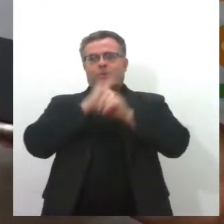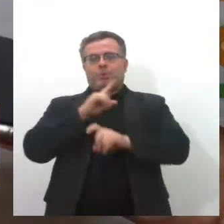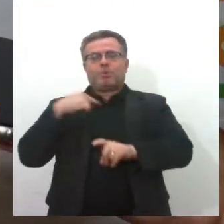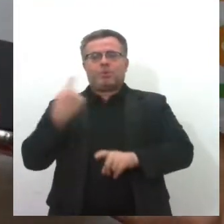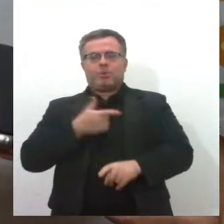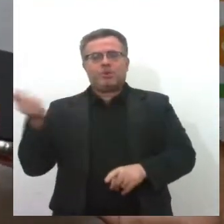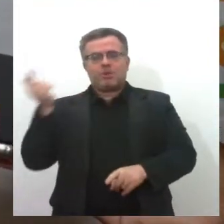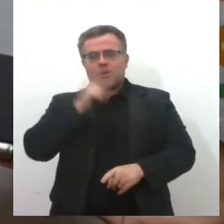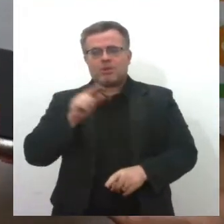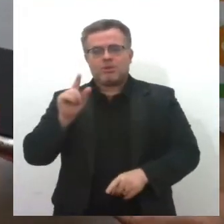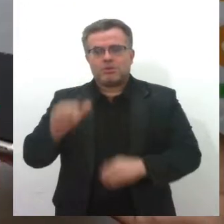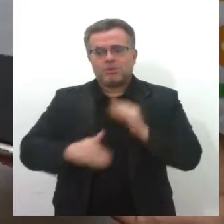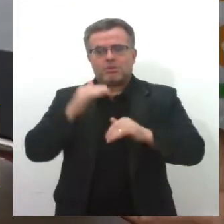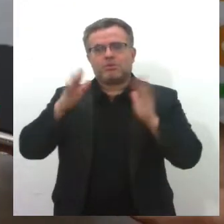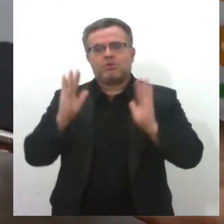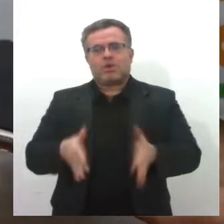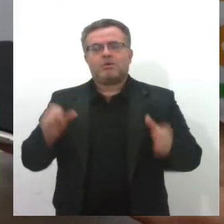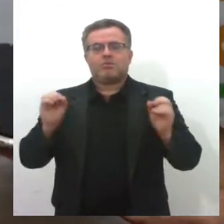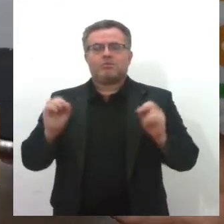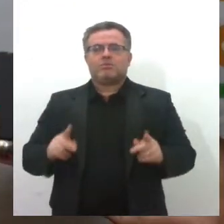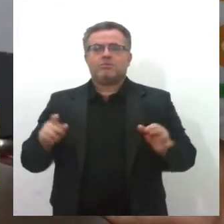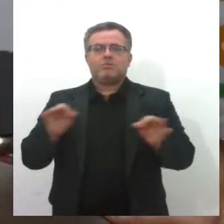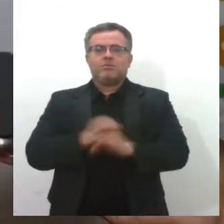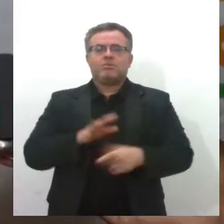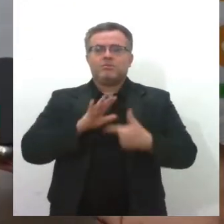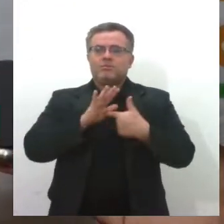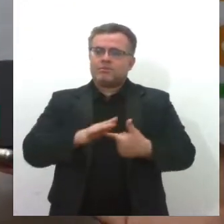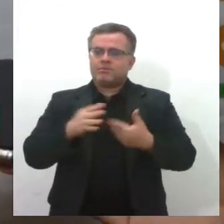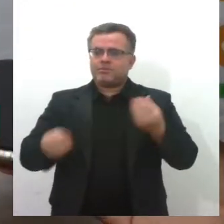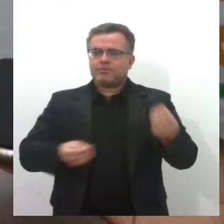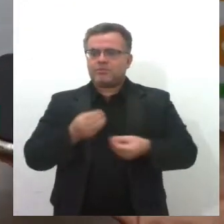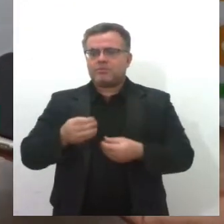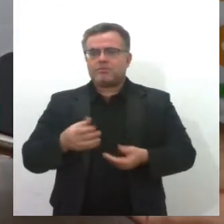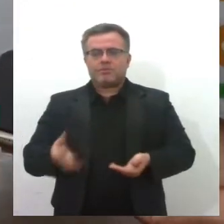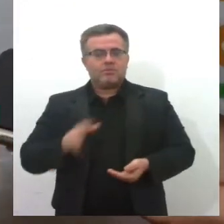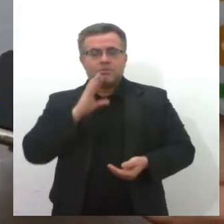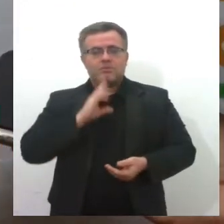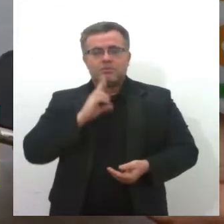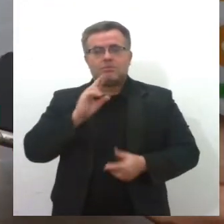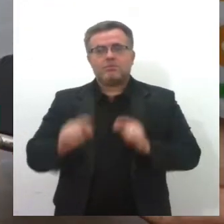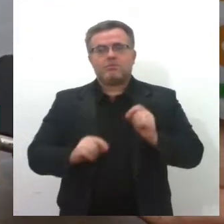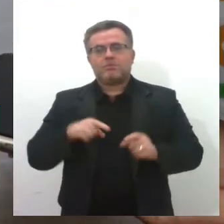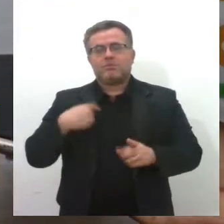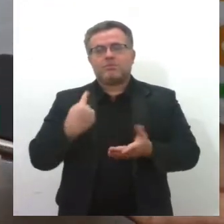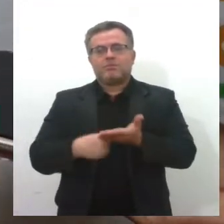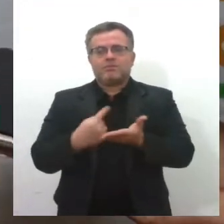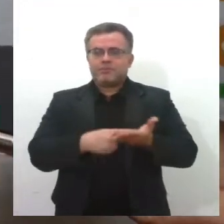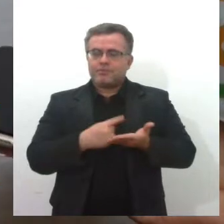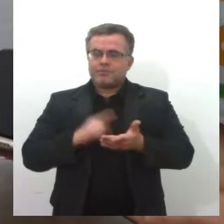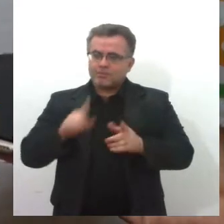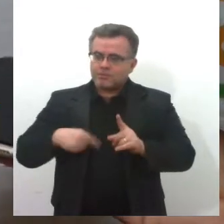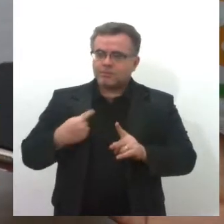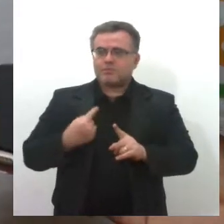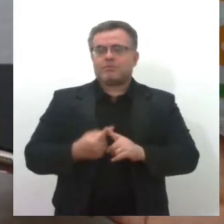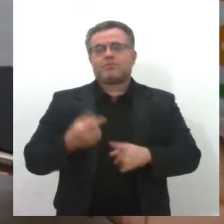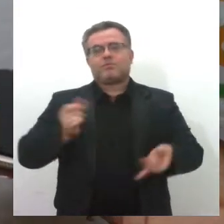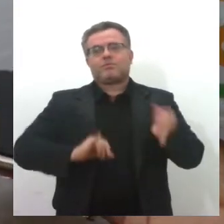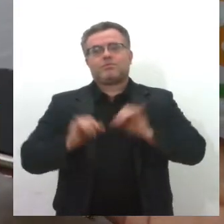avançar em muitas áreas. A gente cita mesmo a oncologia, onde nós ampliamos quimioterapia,